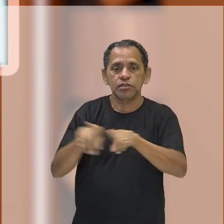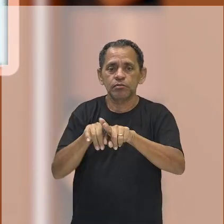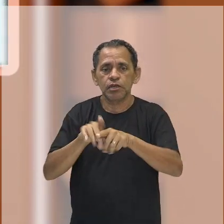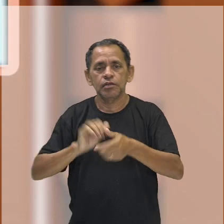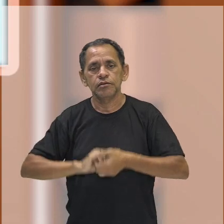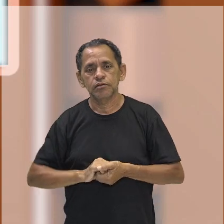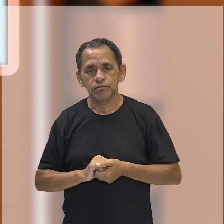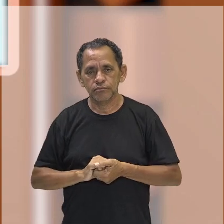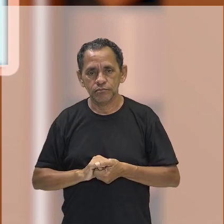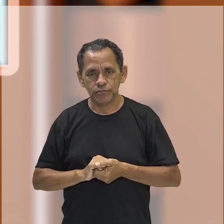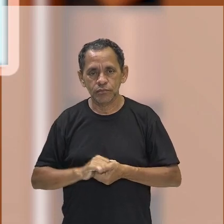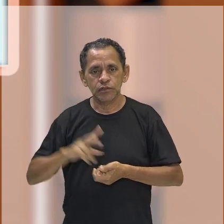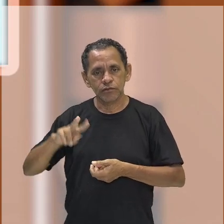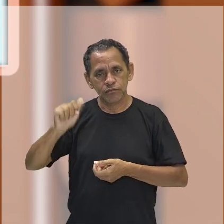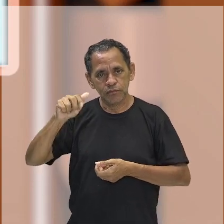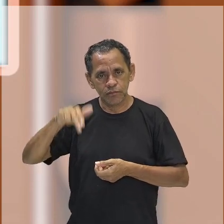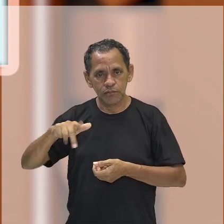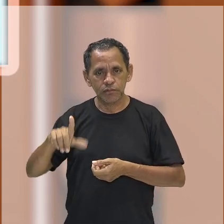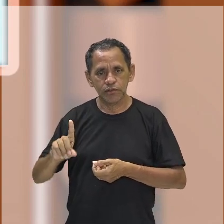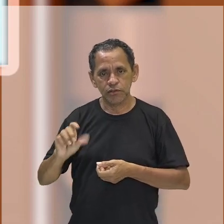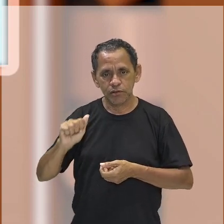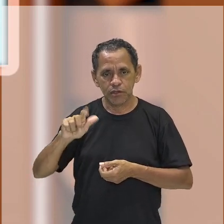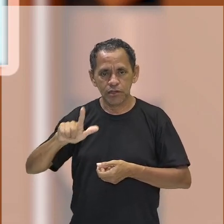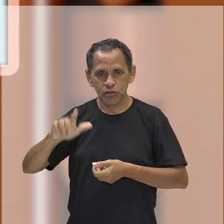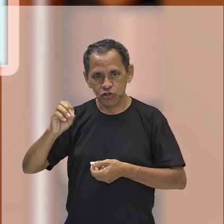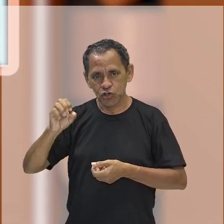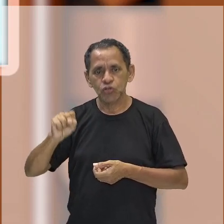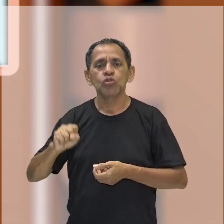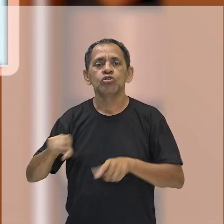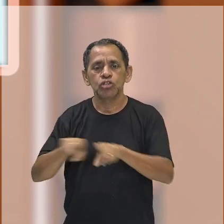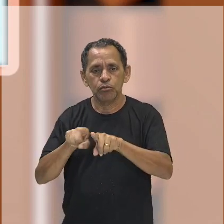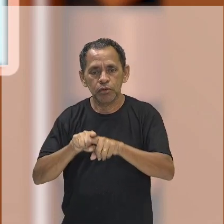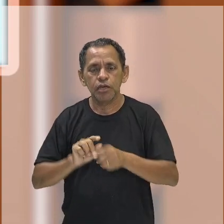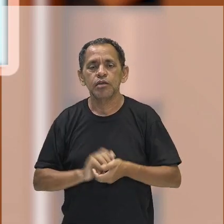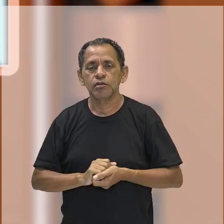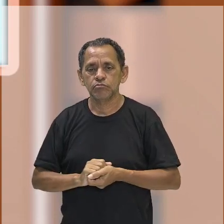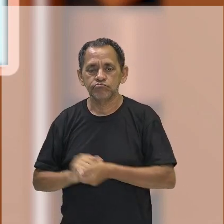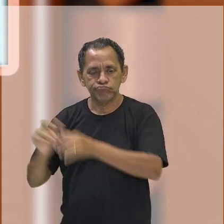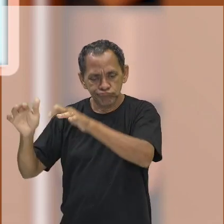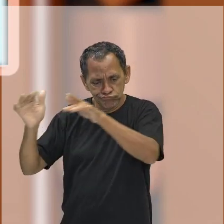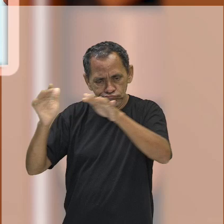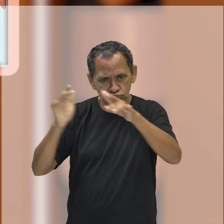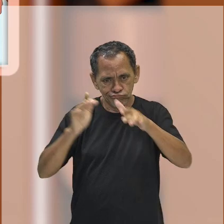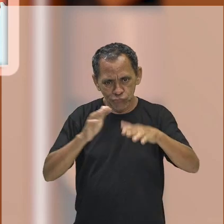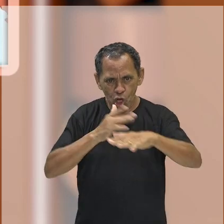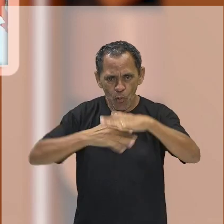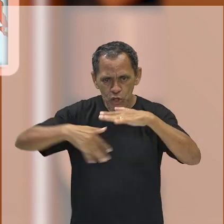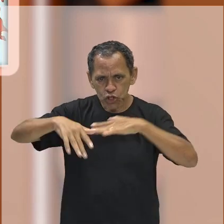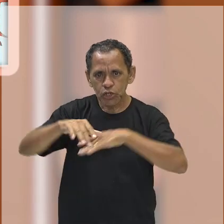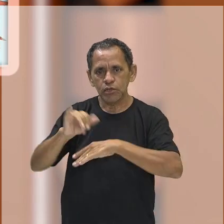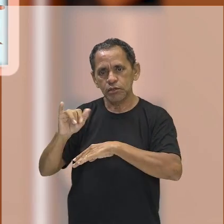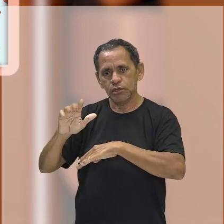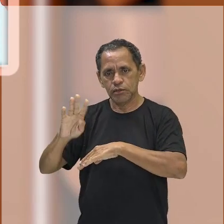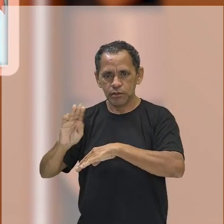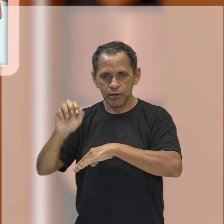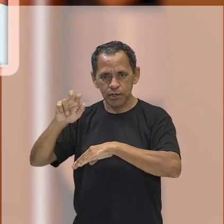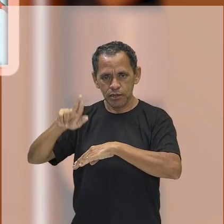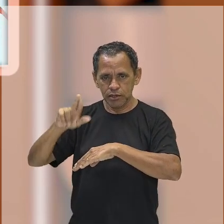Vândalos, de origem germânica, atravessaram a Gália e alcançaram a Península Ibérica e o norte da